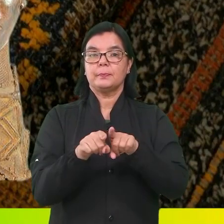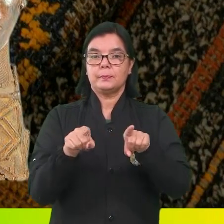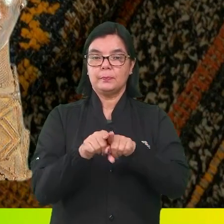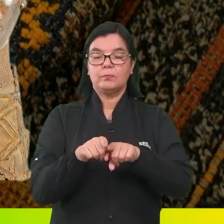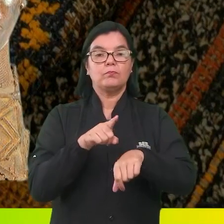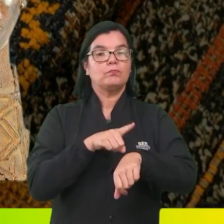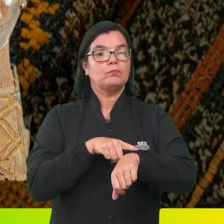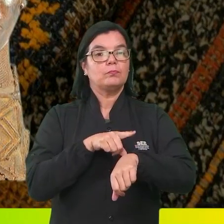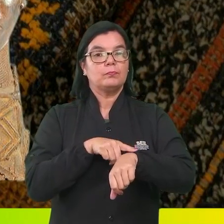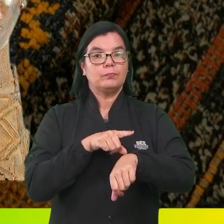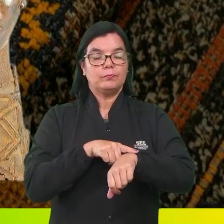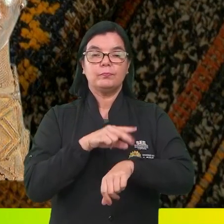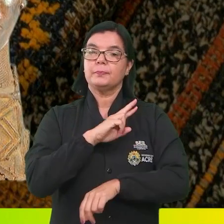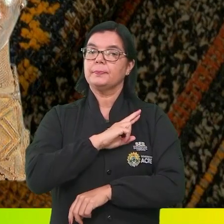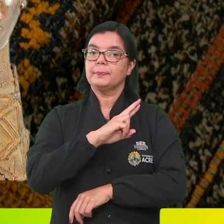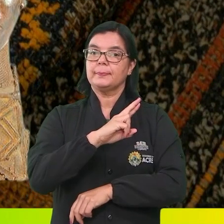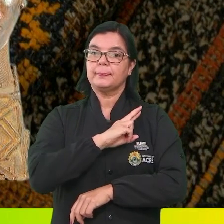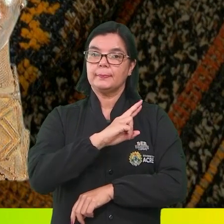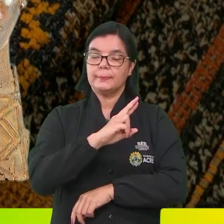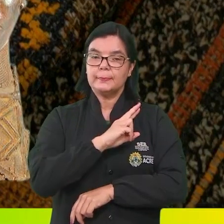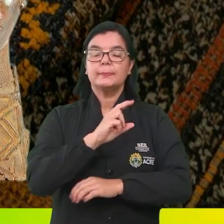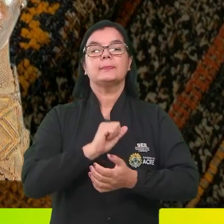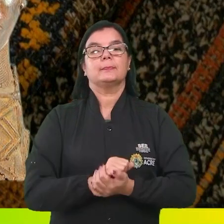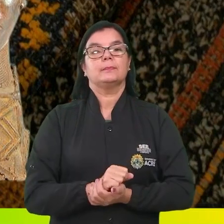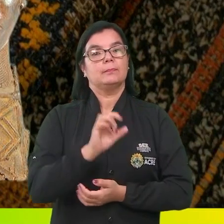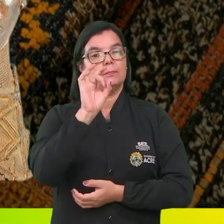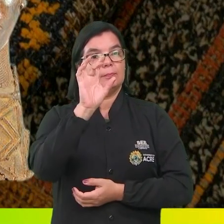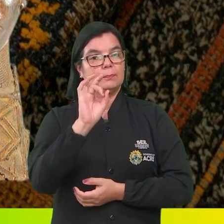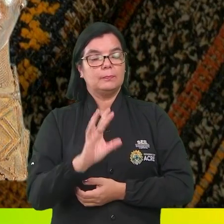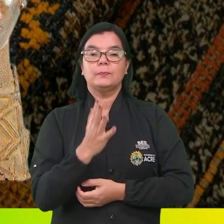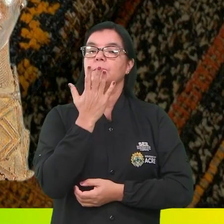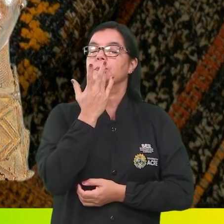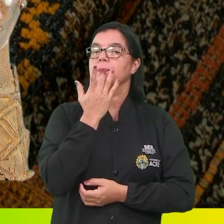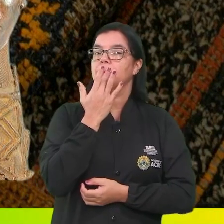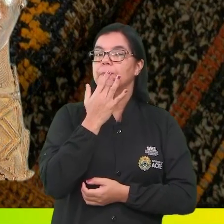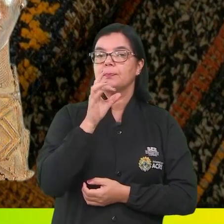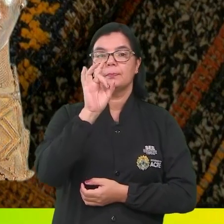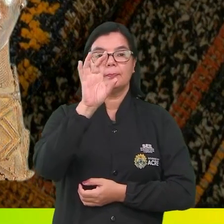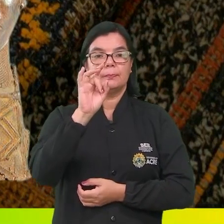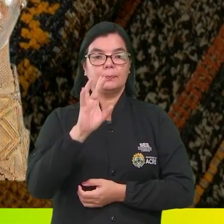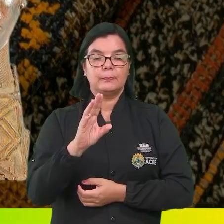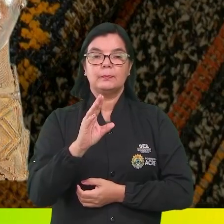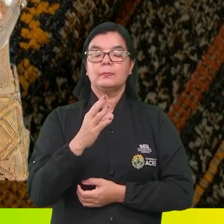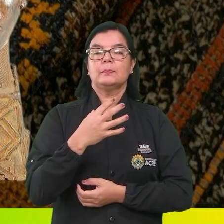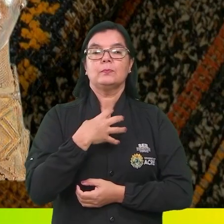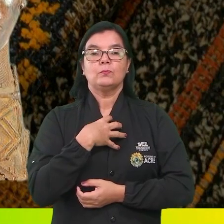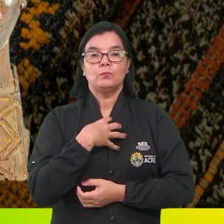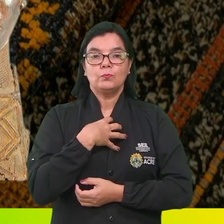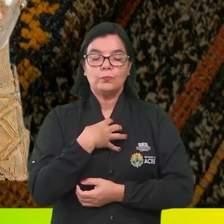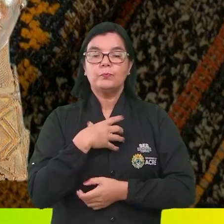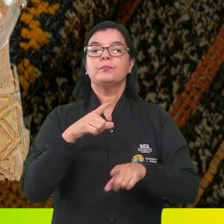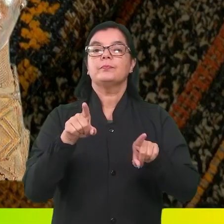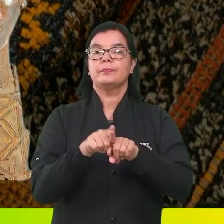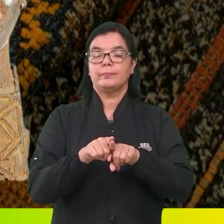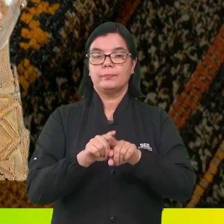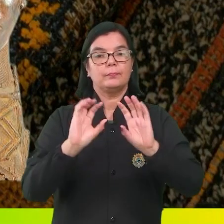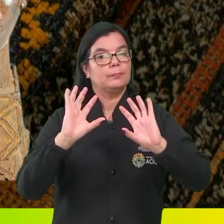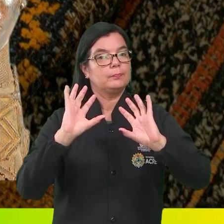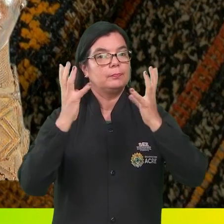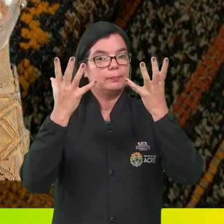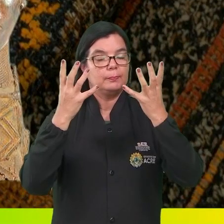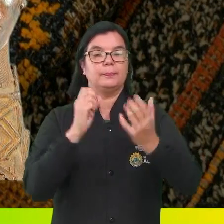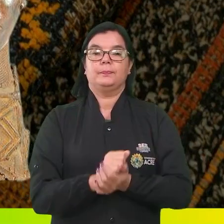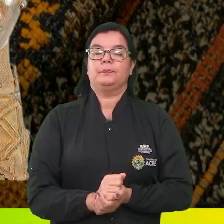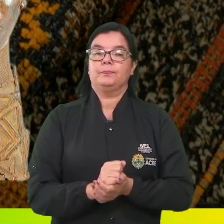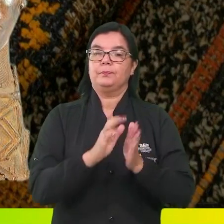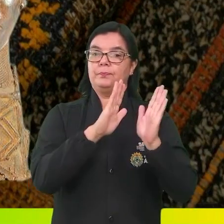nos momentos religiosos. Cada cor, cada estampa está relacionada a algum tipo de evento.